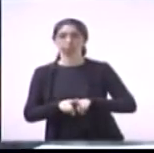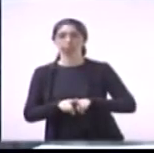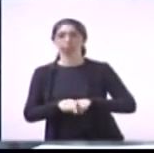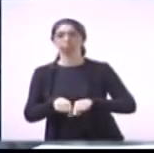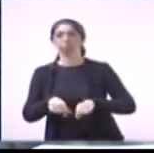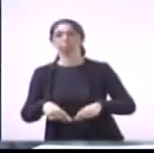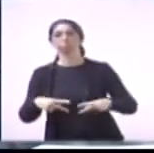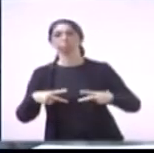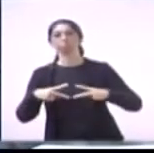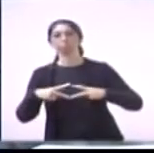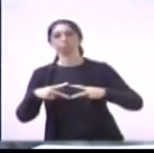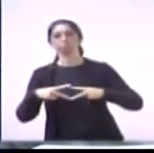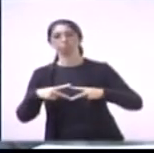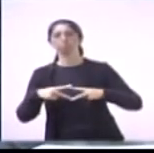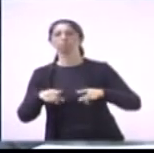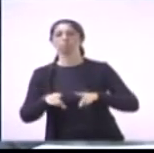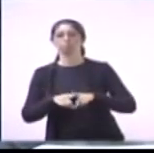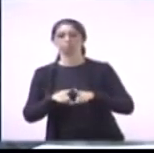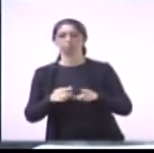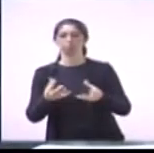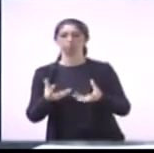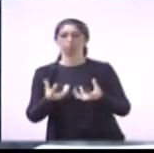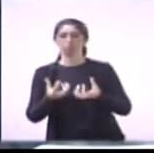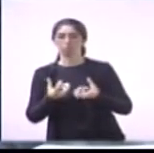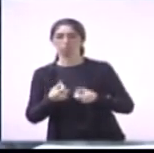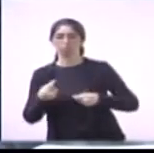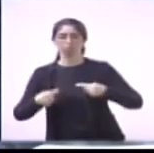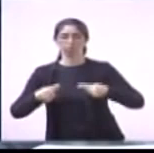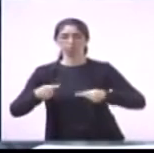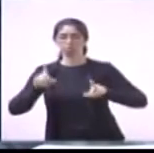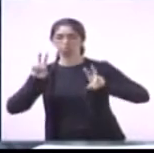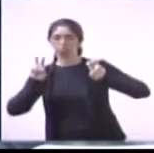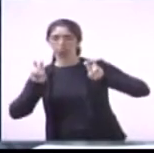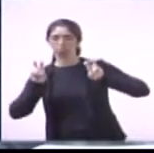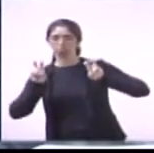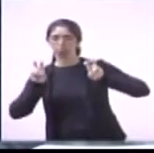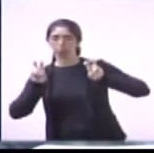Paulínia possa fazer esse debate, fazer a discussão